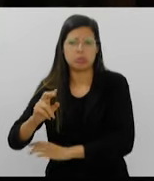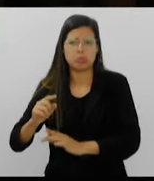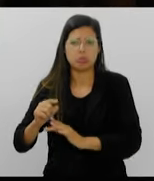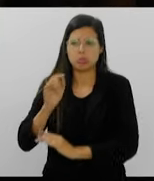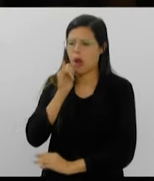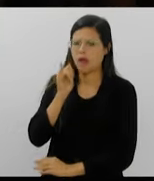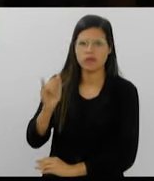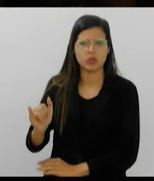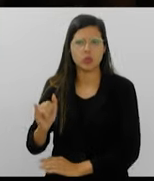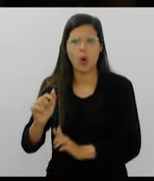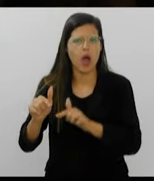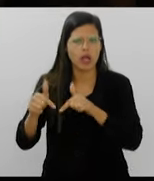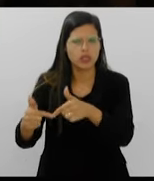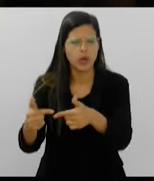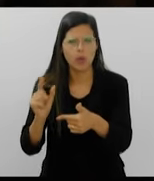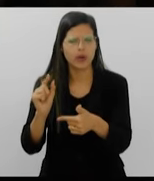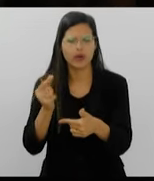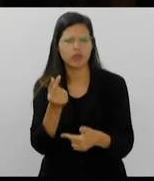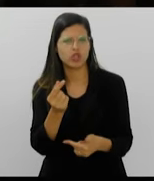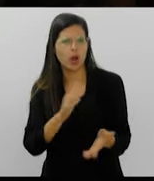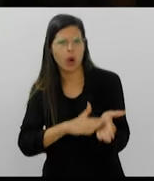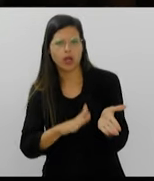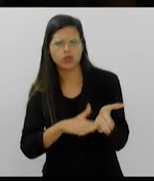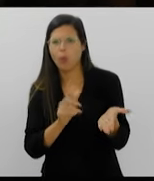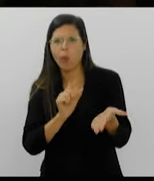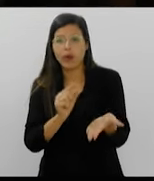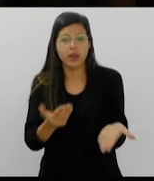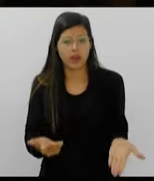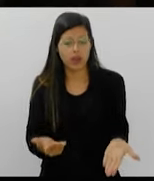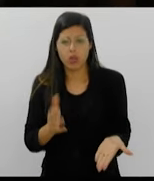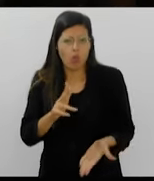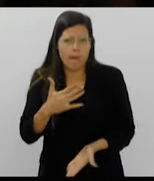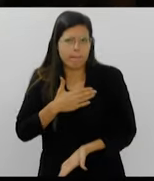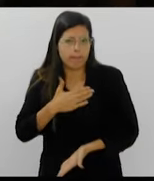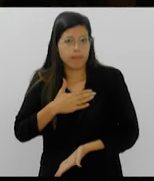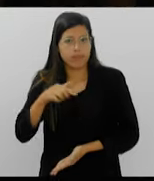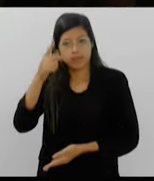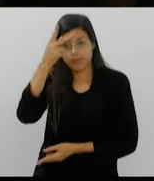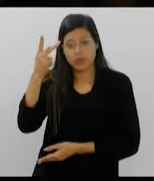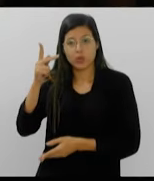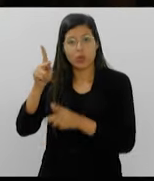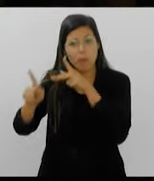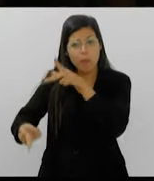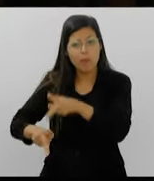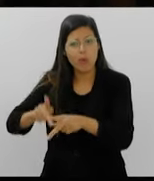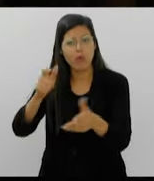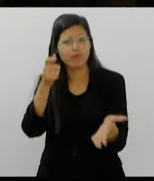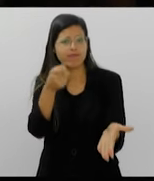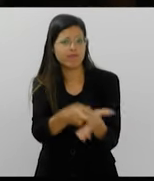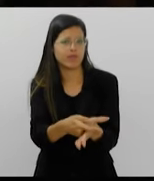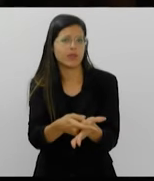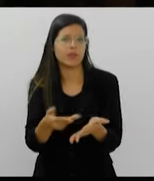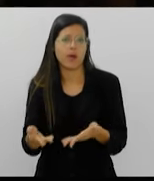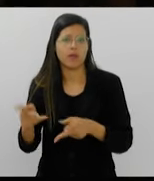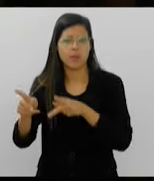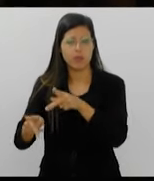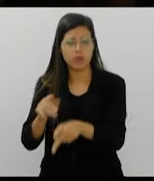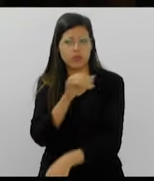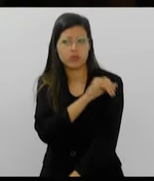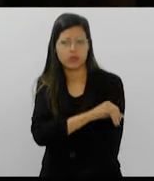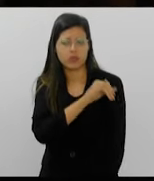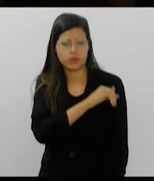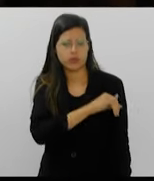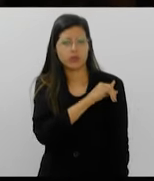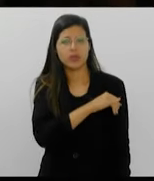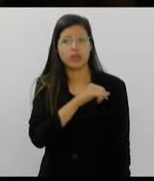não diz o que fez com o dinheiro. Não é dinheiro meu, não. É dinheiro do contribuinte, é dinheiro da população do Rio de Janeiro, haja vista